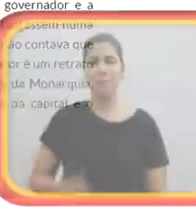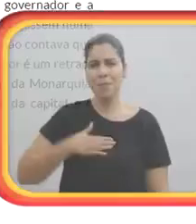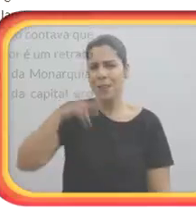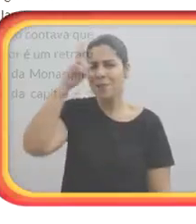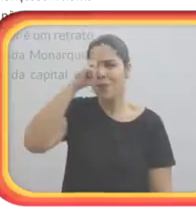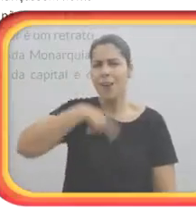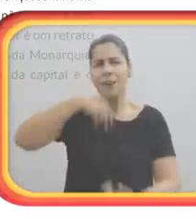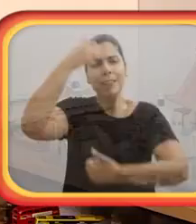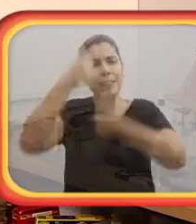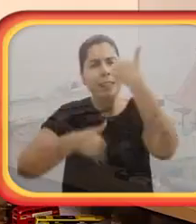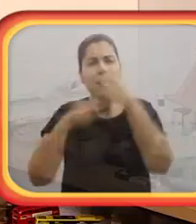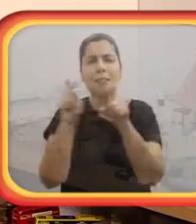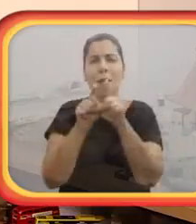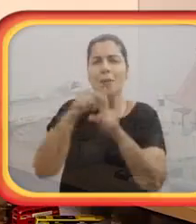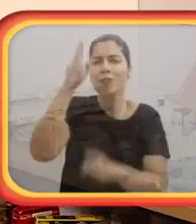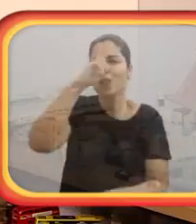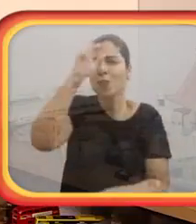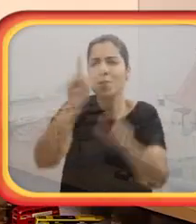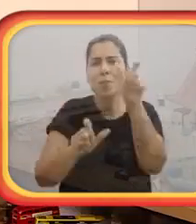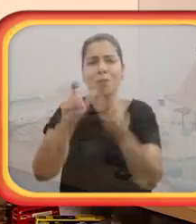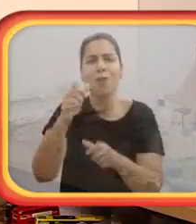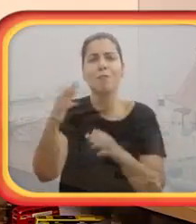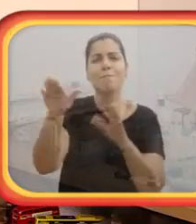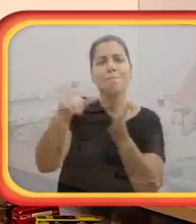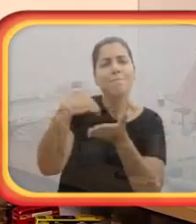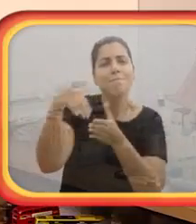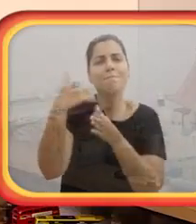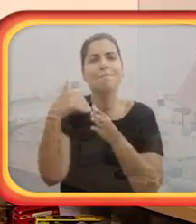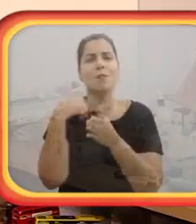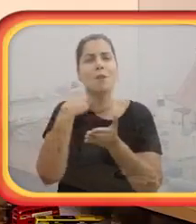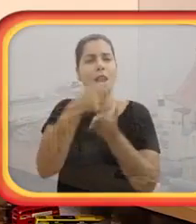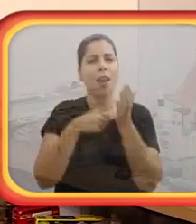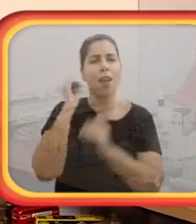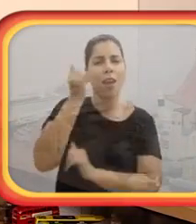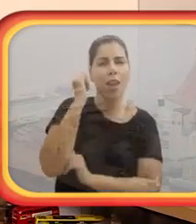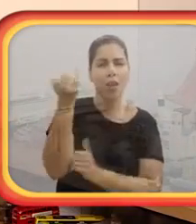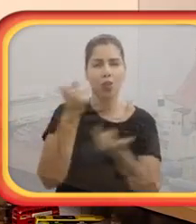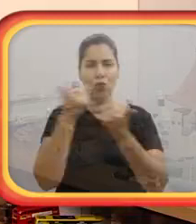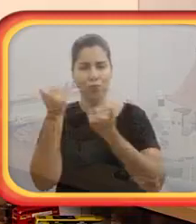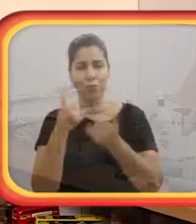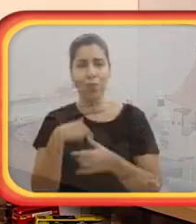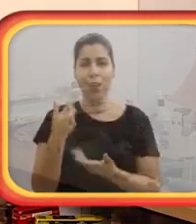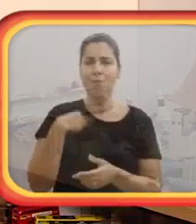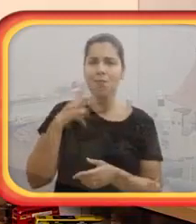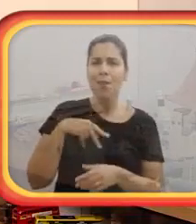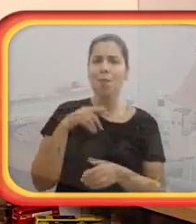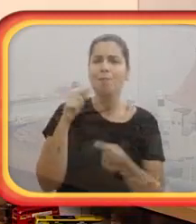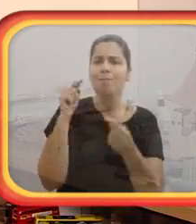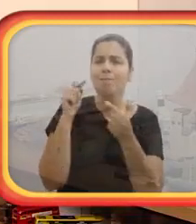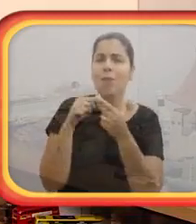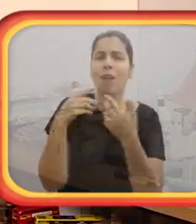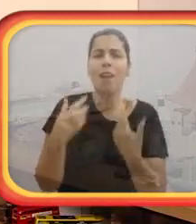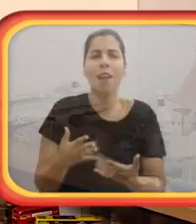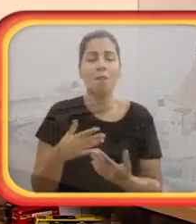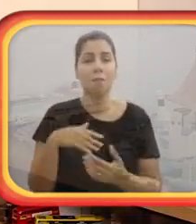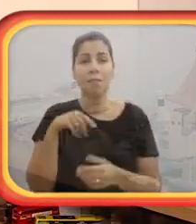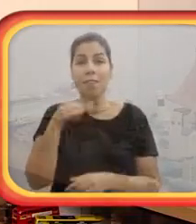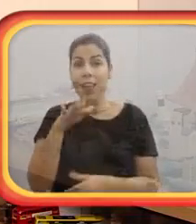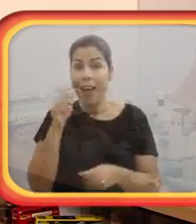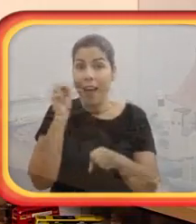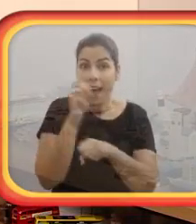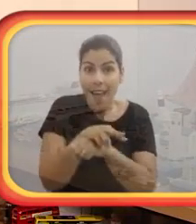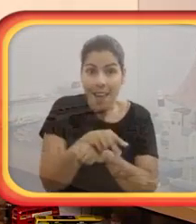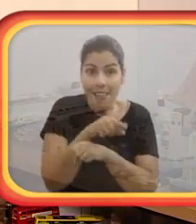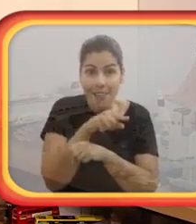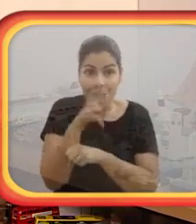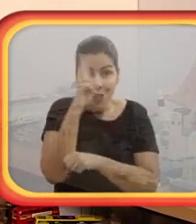Eu conto muito minhas histórias, também histórias de pessoas que enviam seus relatos. sempre com um toque leve. Quem entrar no Histórias